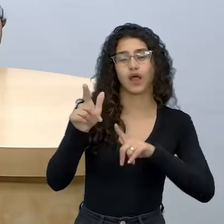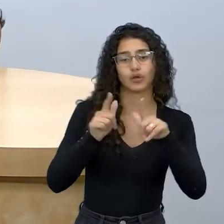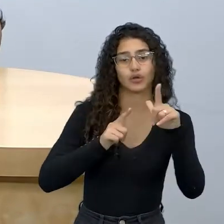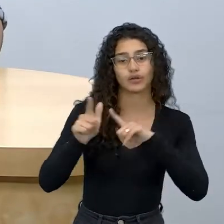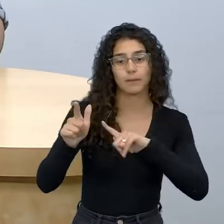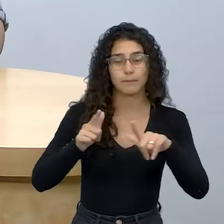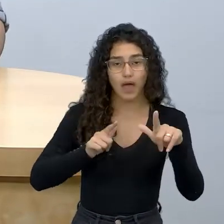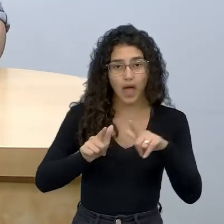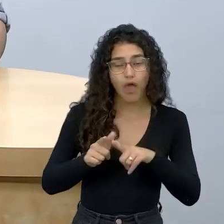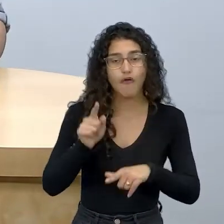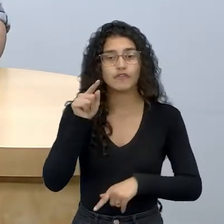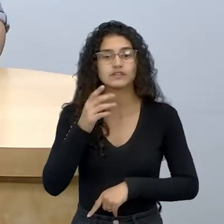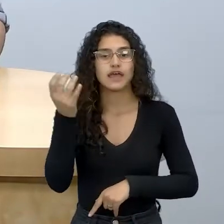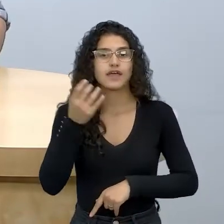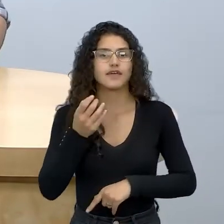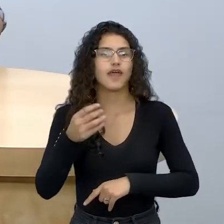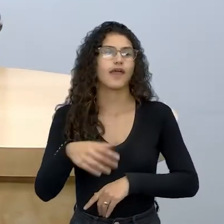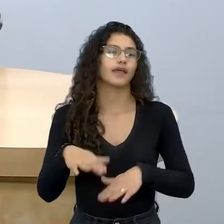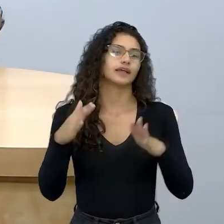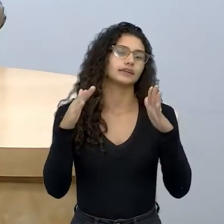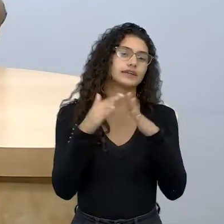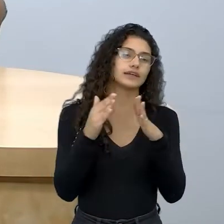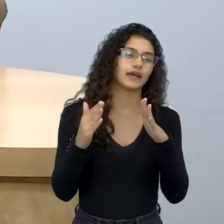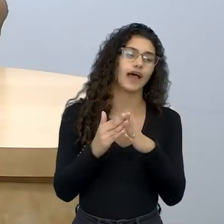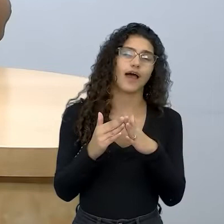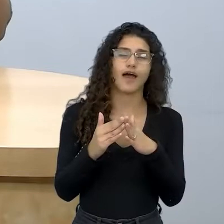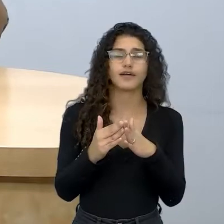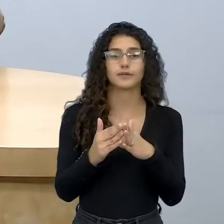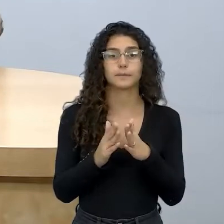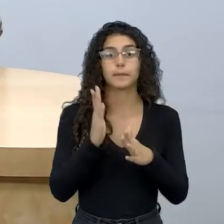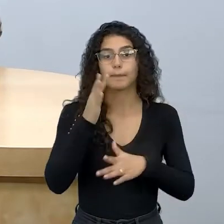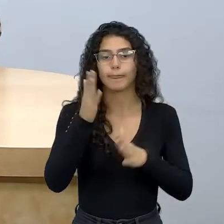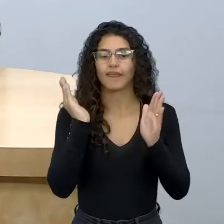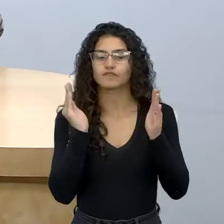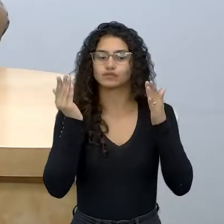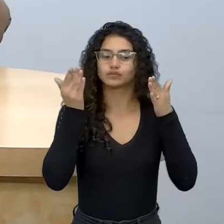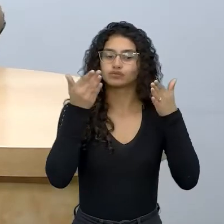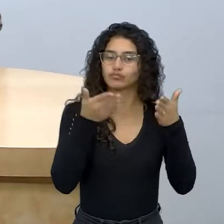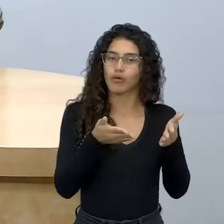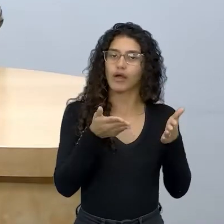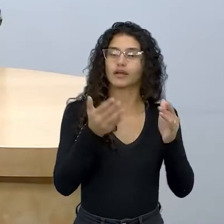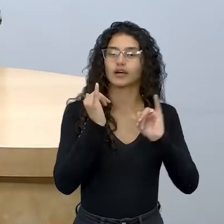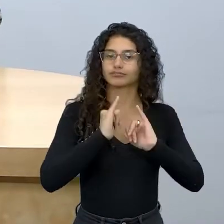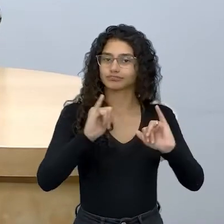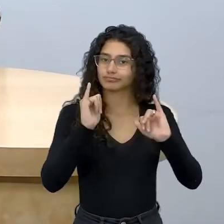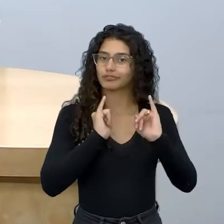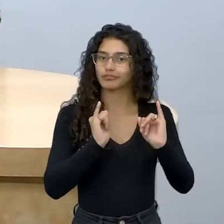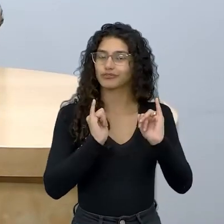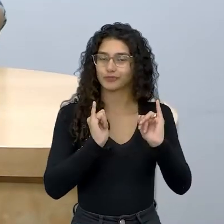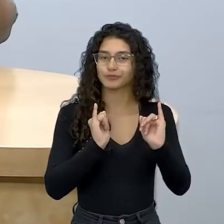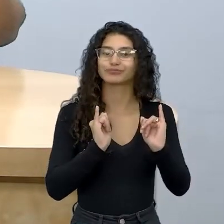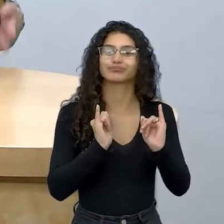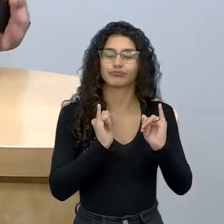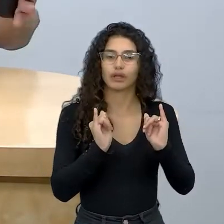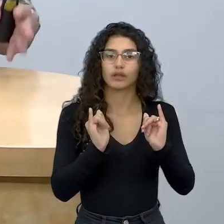trabalho, você que quer férias. Então ele já está direcionando, né, a propaganda para esse tipo